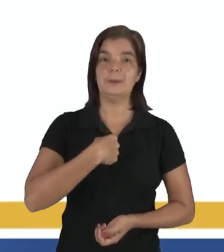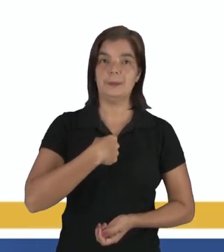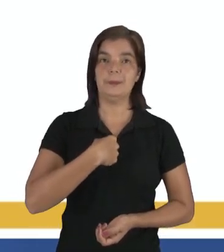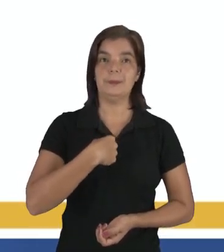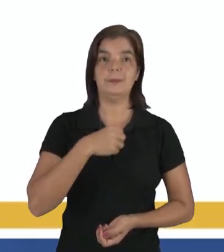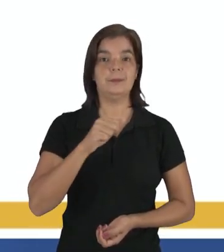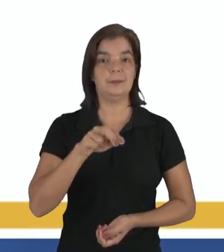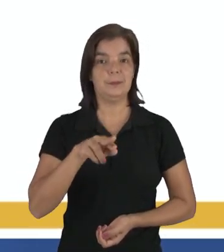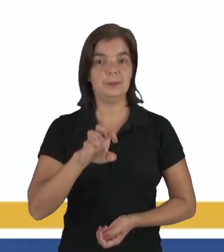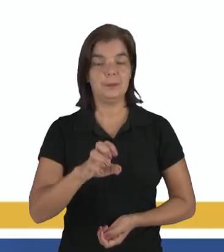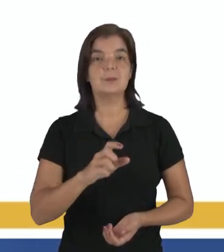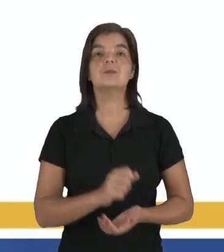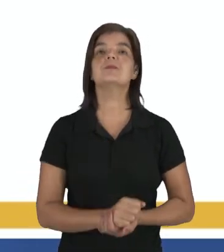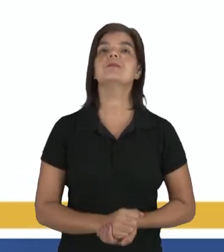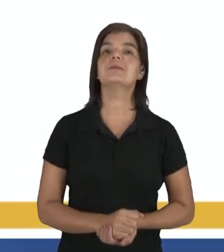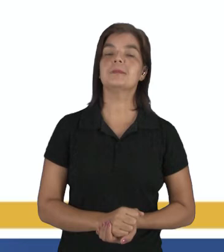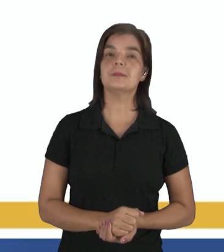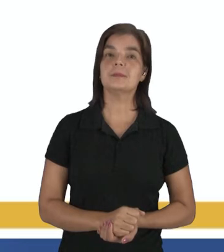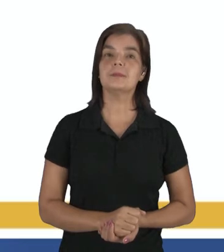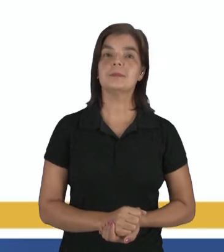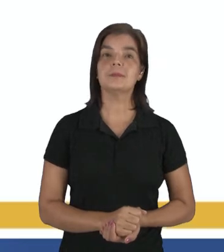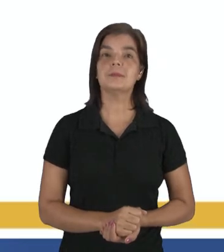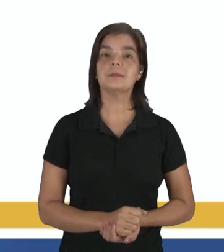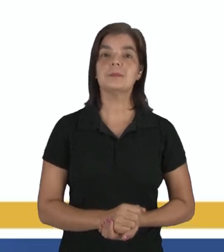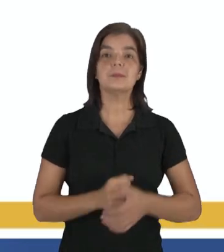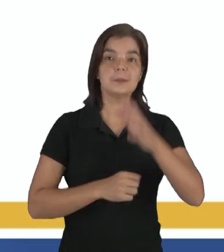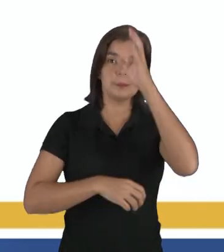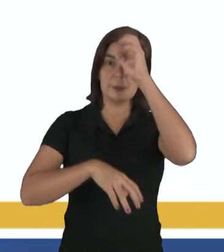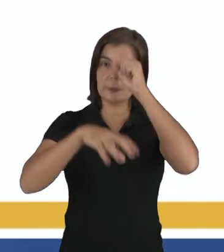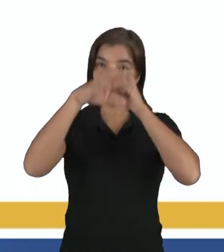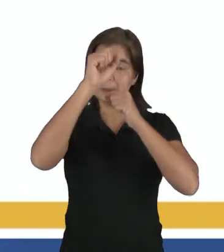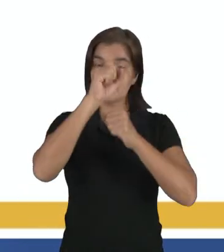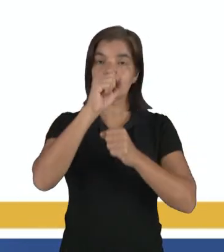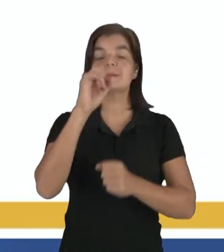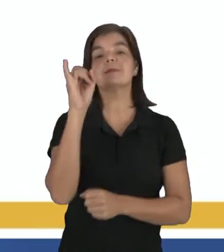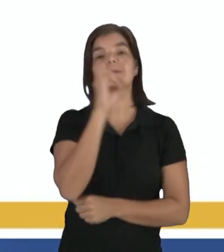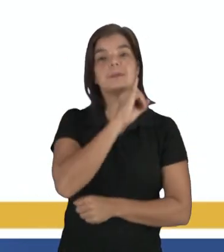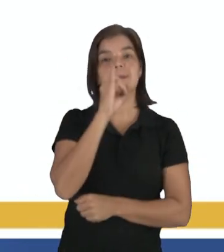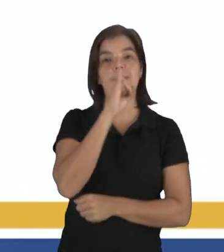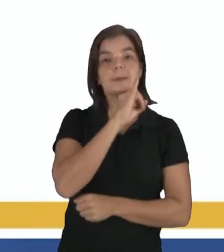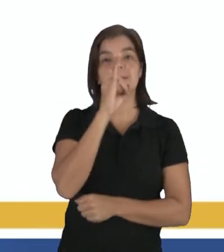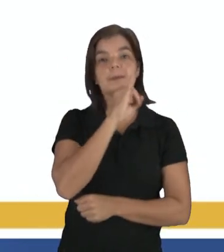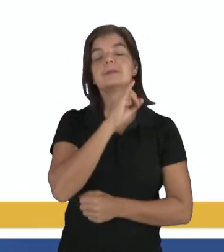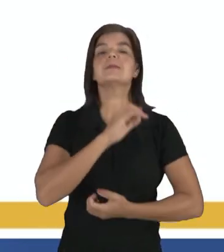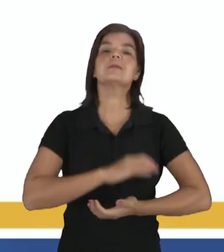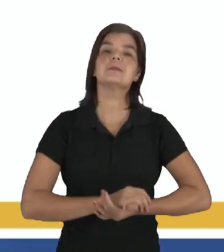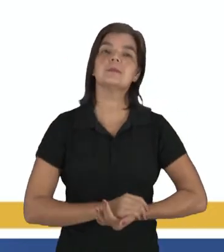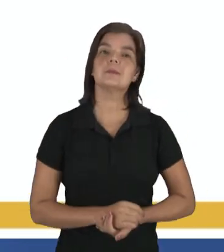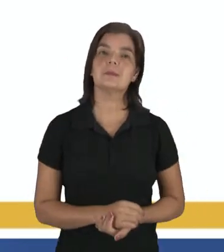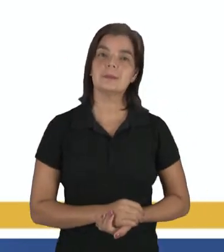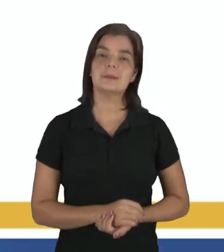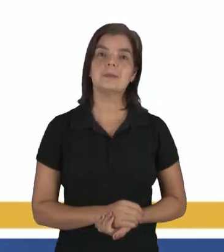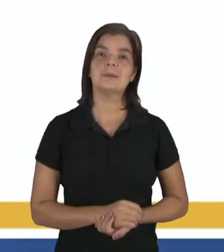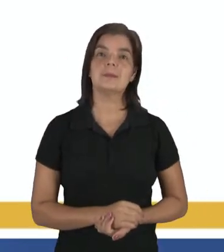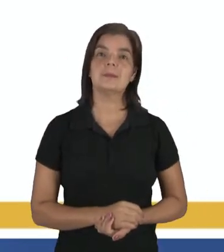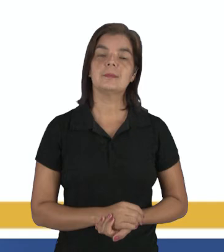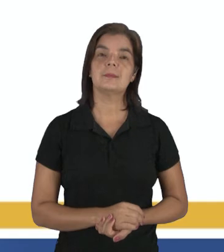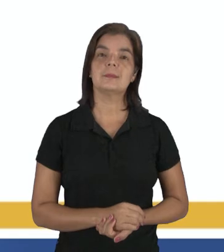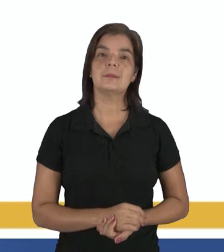meus amigos e eu, plural, are going to learn, estão indo aprender. Estamos, né, no caso, indo aprender